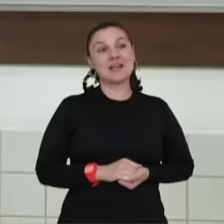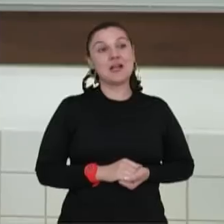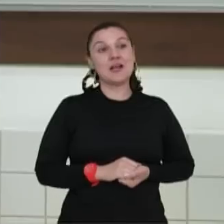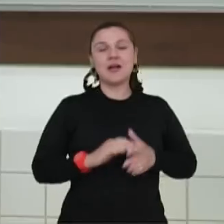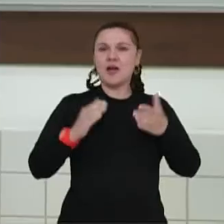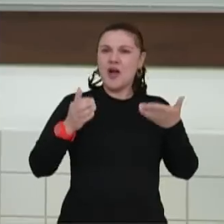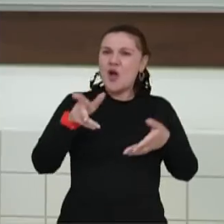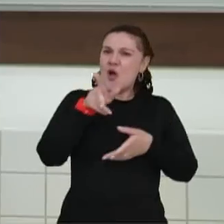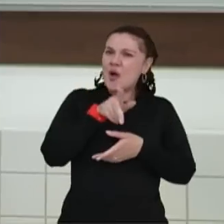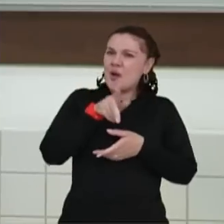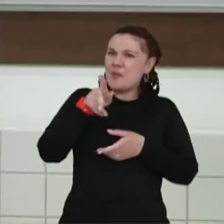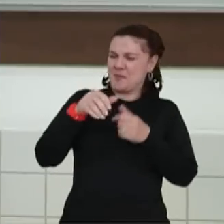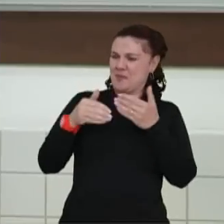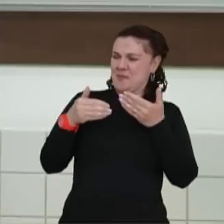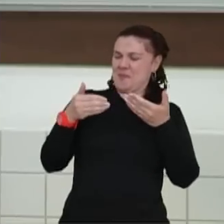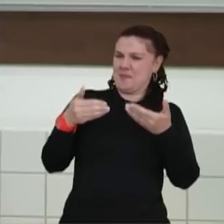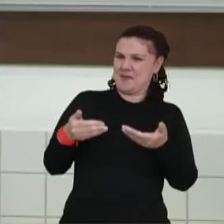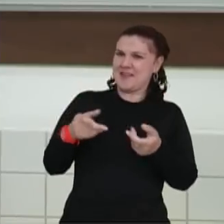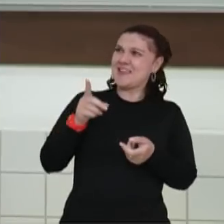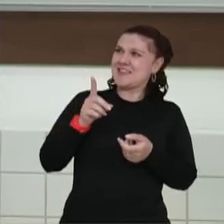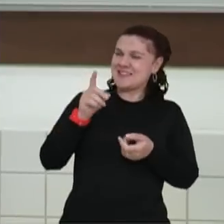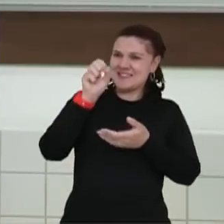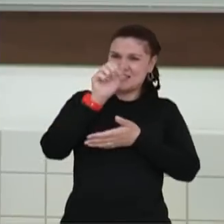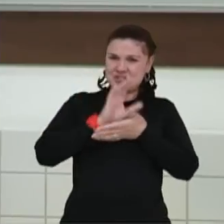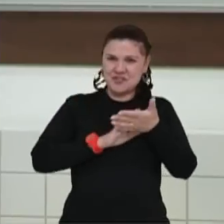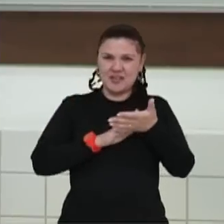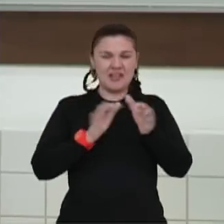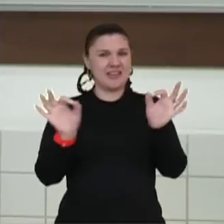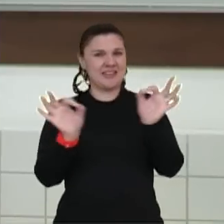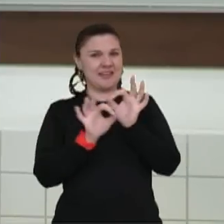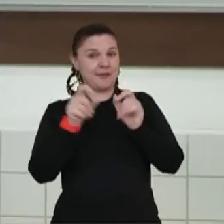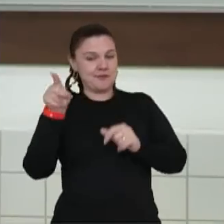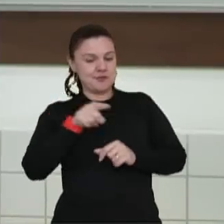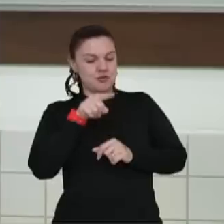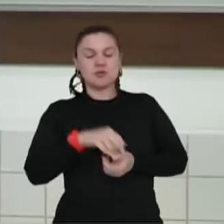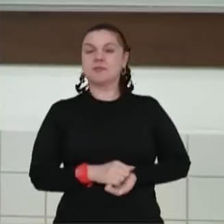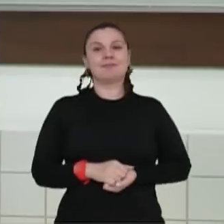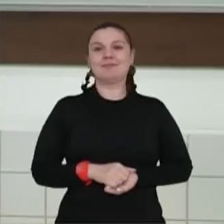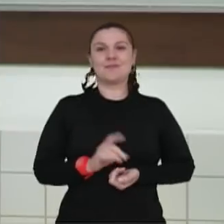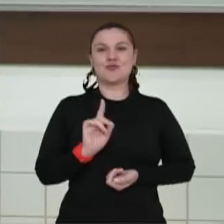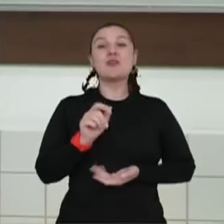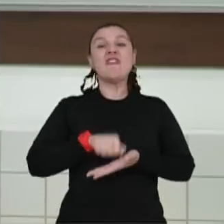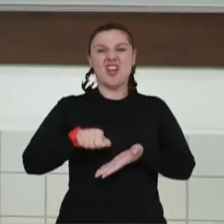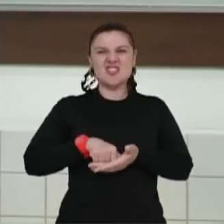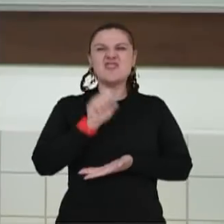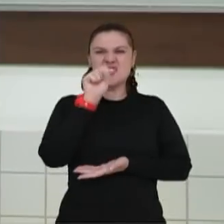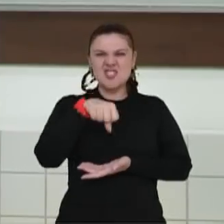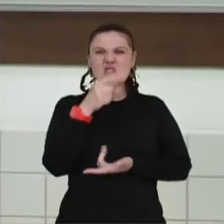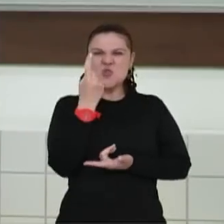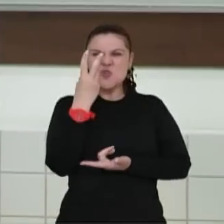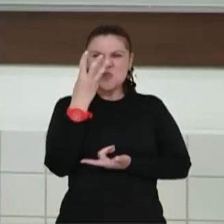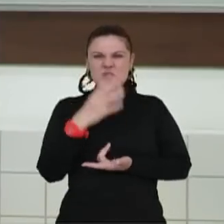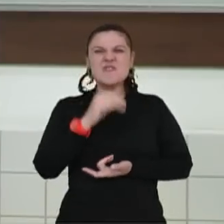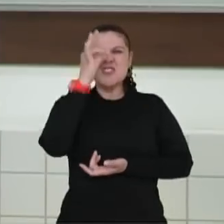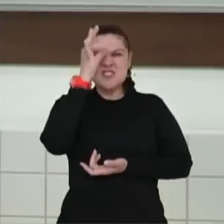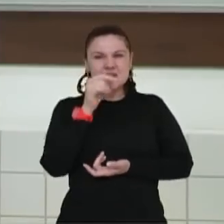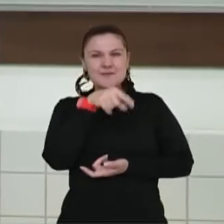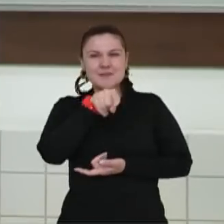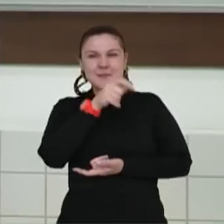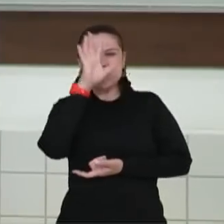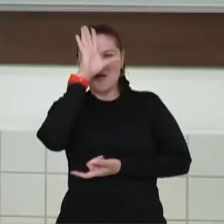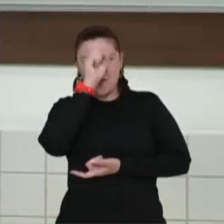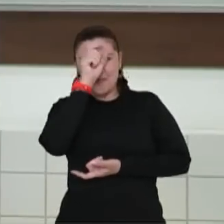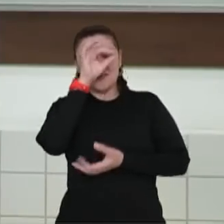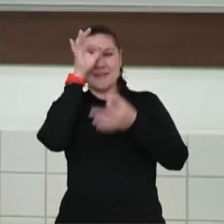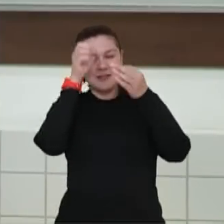Ô professor, mas nesses exercícios de hoje não tem nenhuma de marcar X? Não, vai escrever as respostas uma por uma. A gente precisa lembrar bem